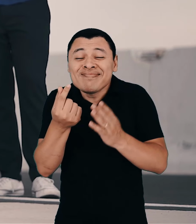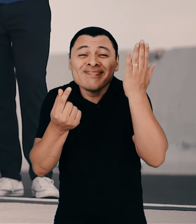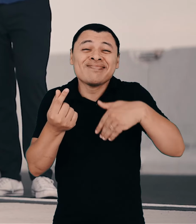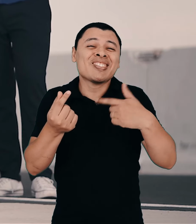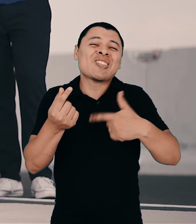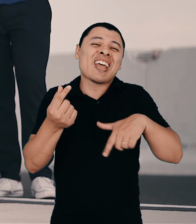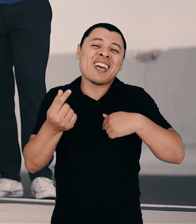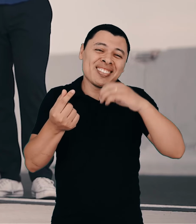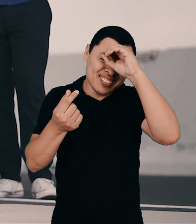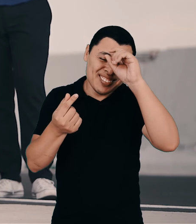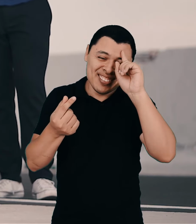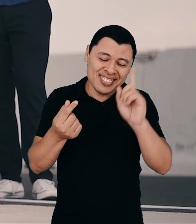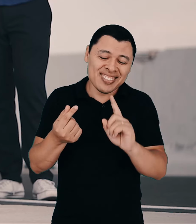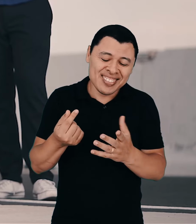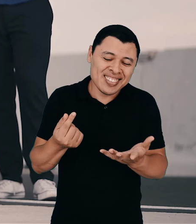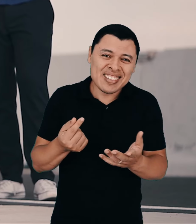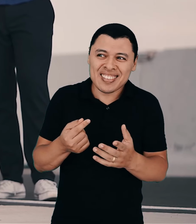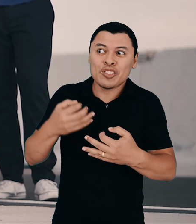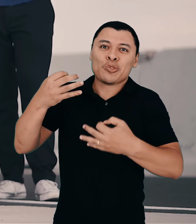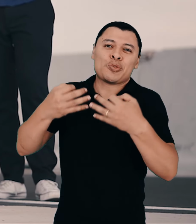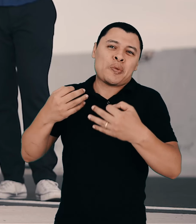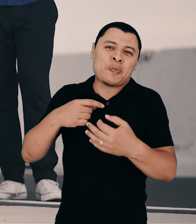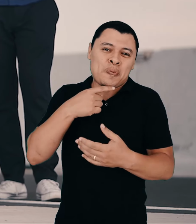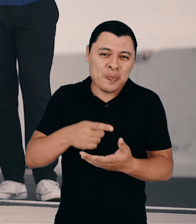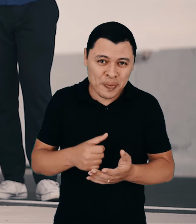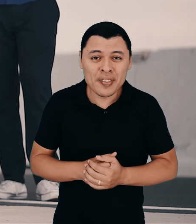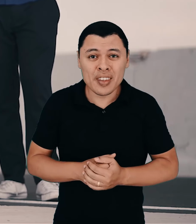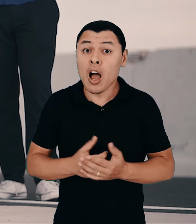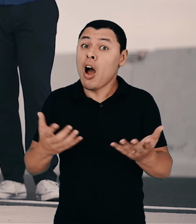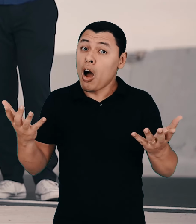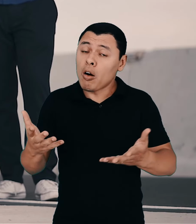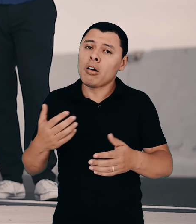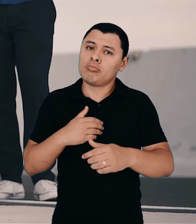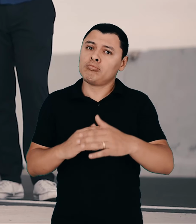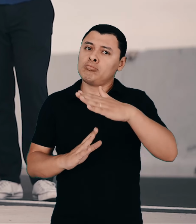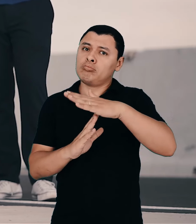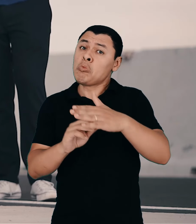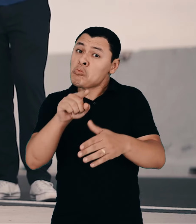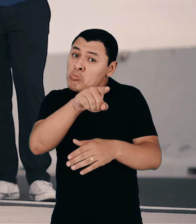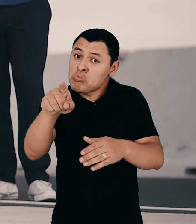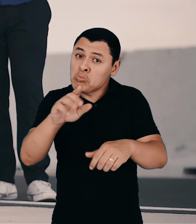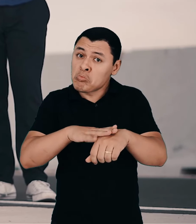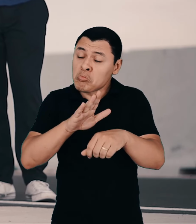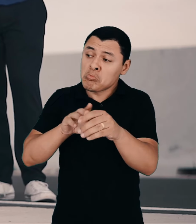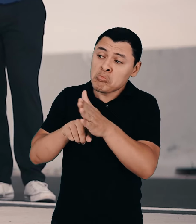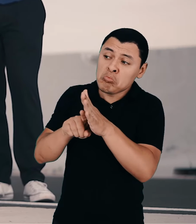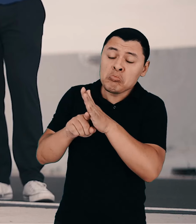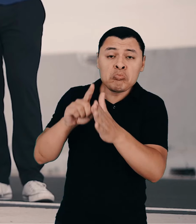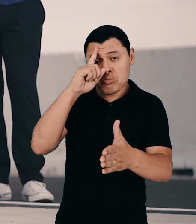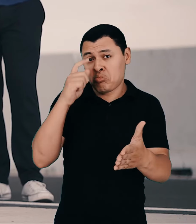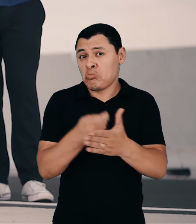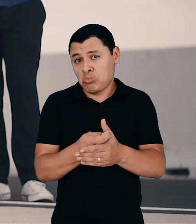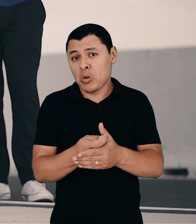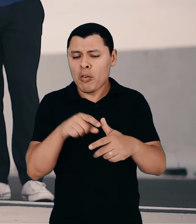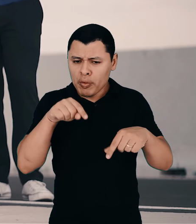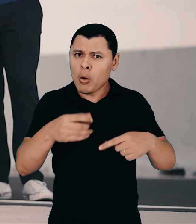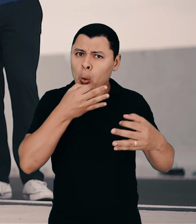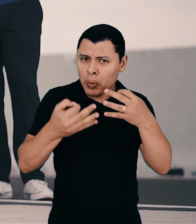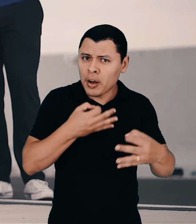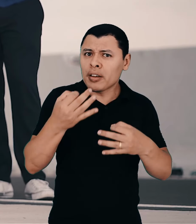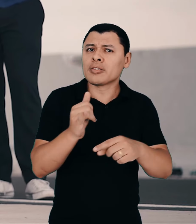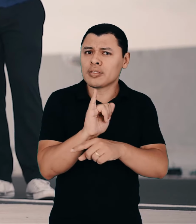chegar numa conclusão. Então, dessa vez em especial, eu vou deixar a conclusão para você aí que está nos assistindo. Comente aí depois de você